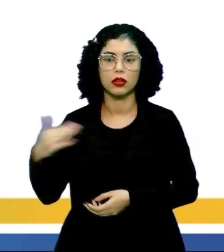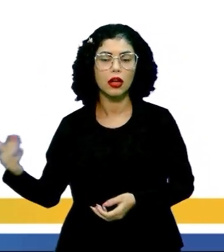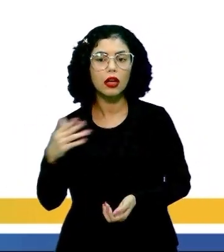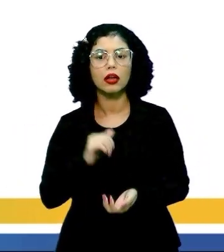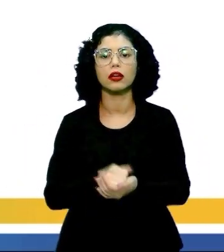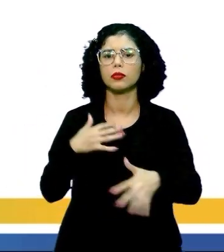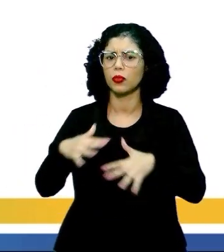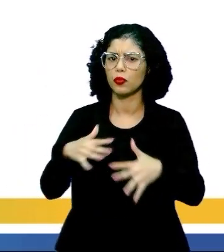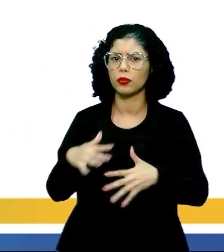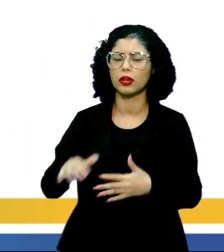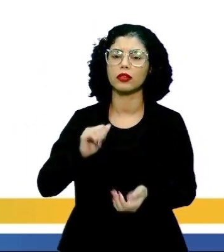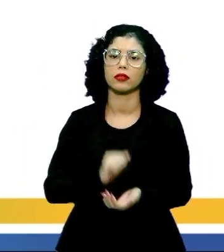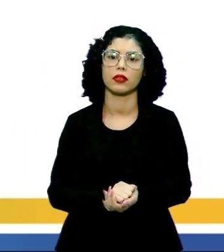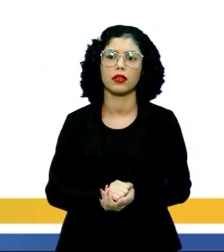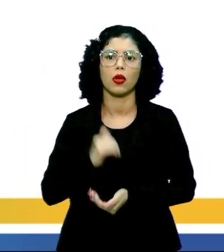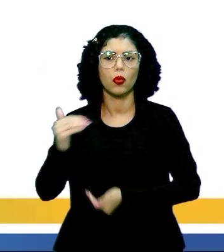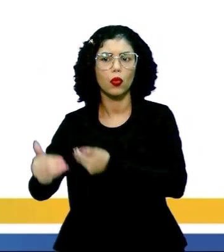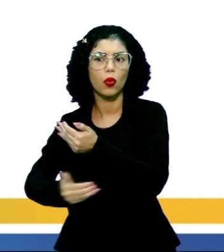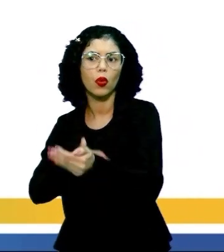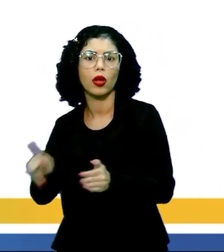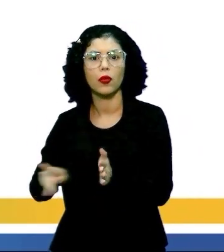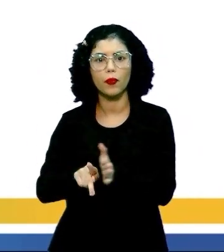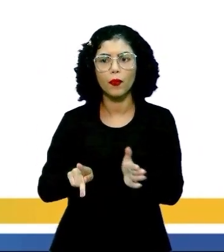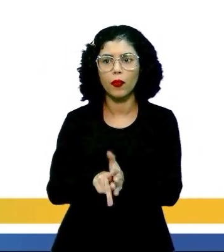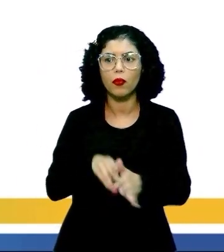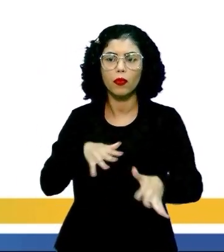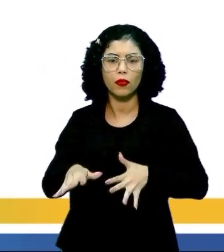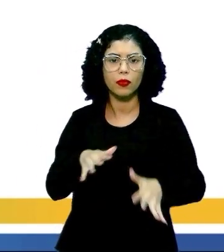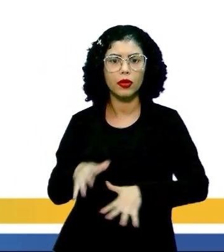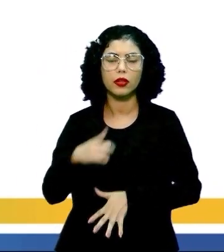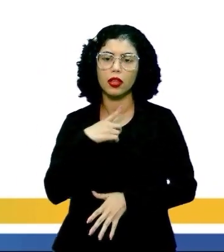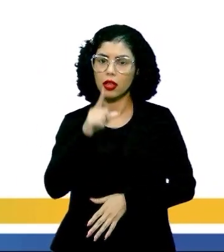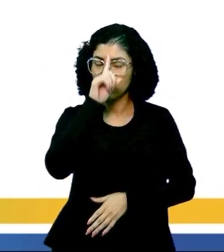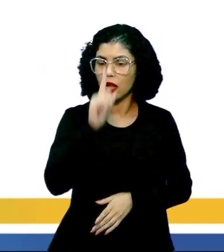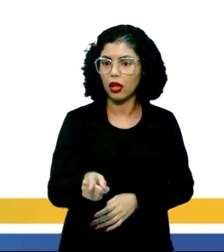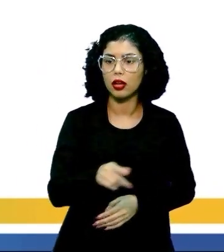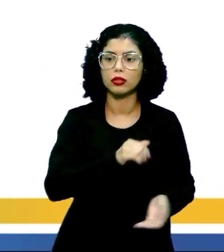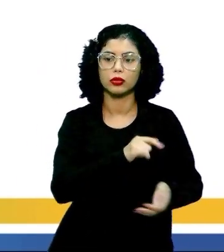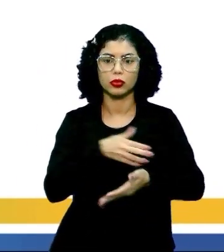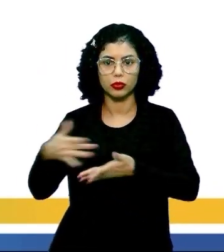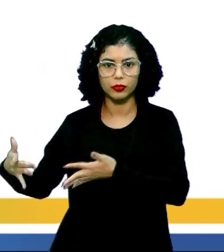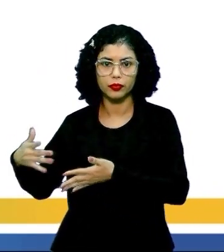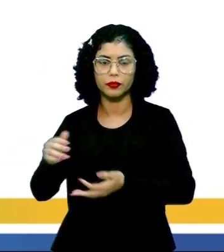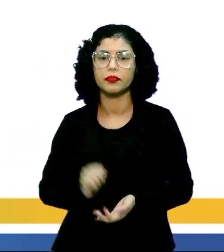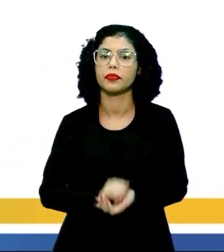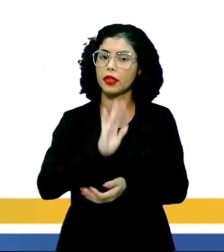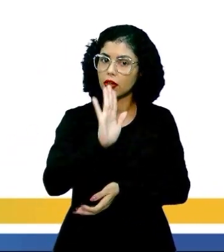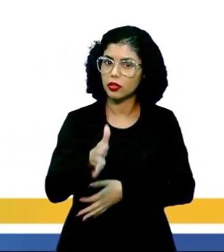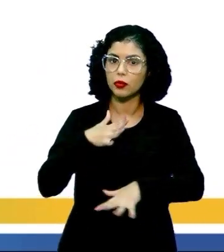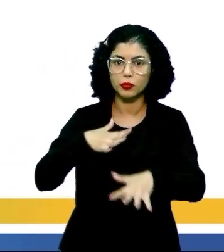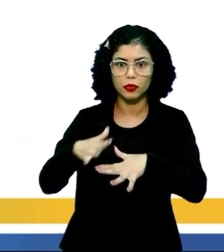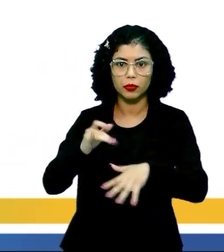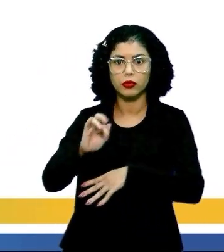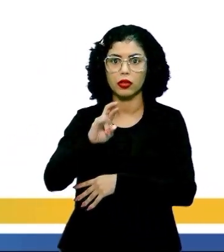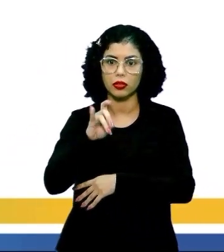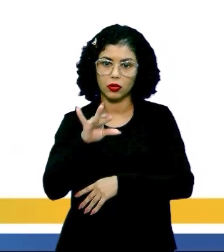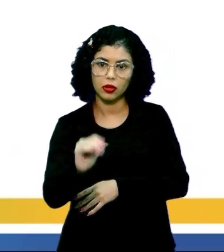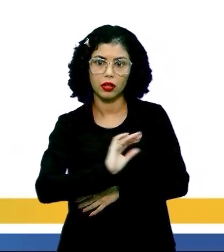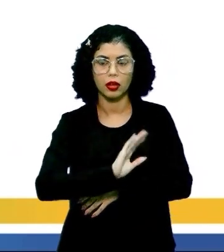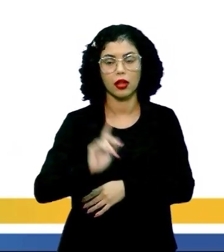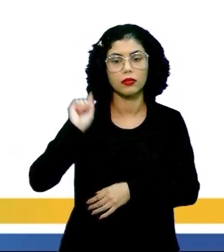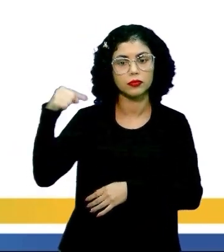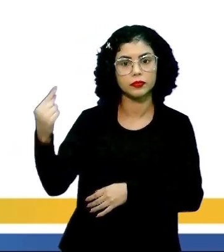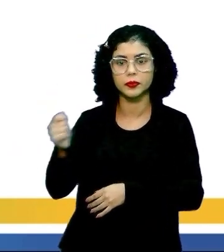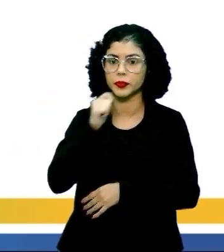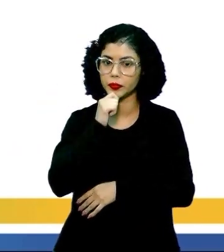progressivo é aquele cujo deslocamento do móvel se dá no sentido da orientação da trajetória já o movimento retrógrado é